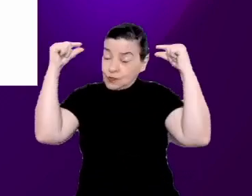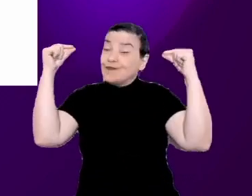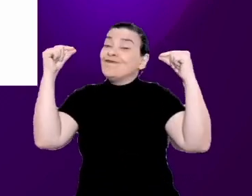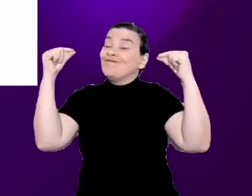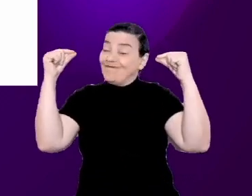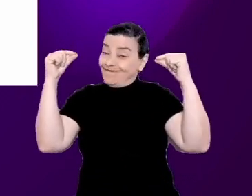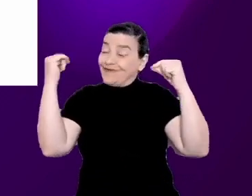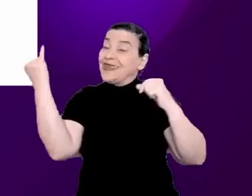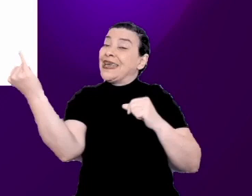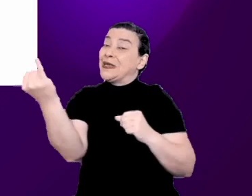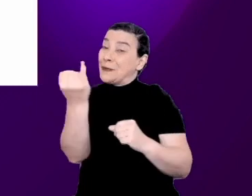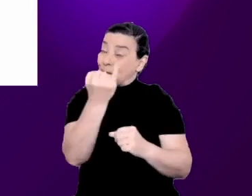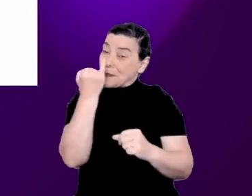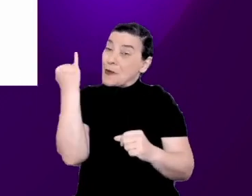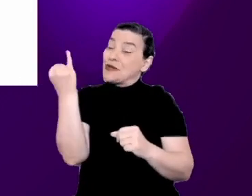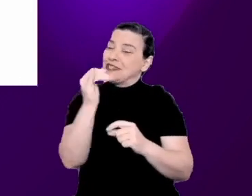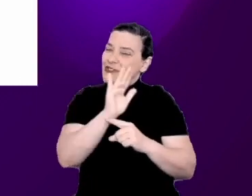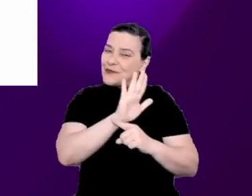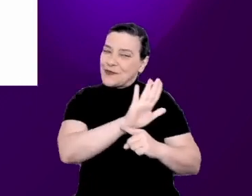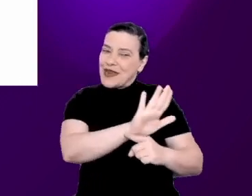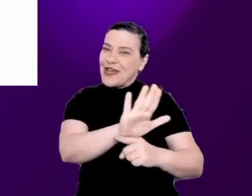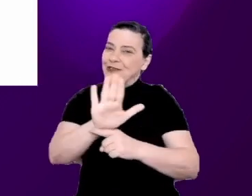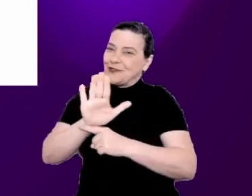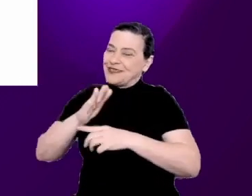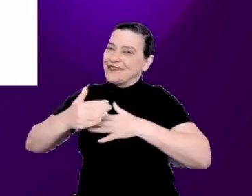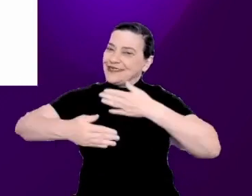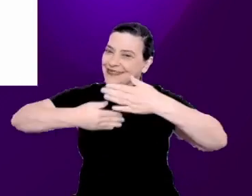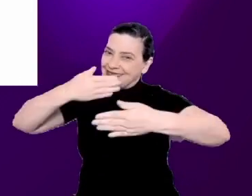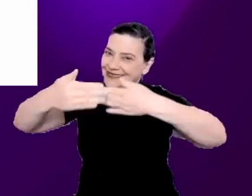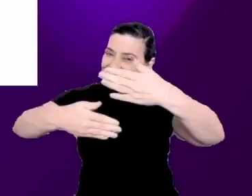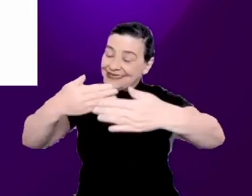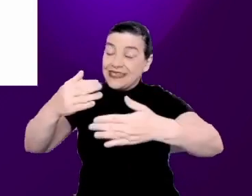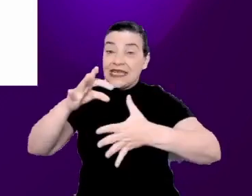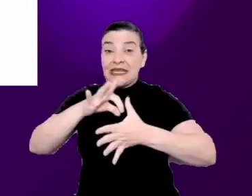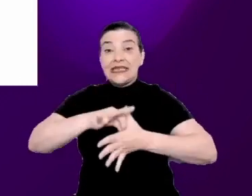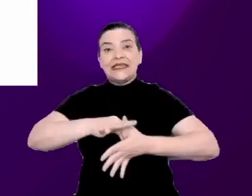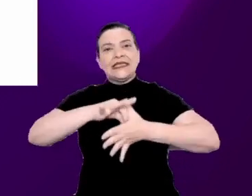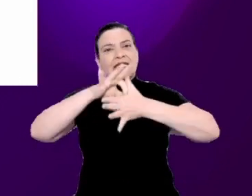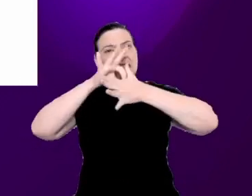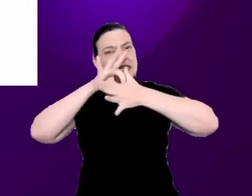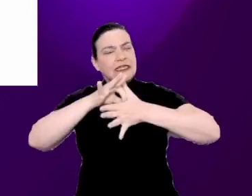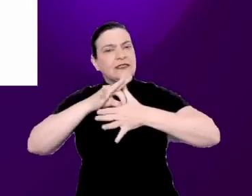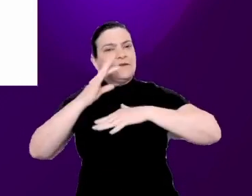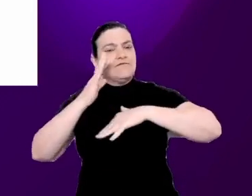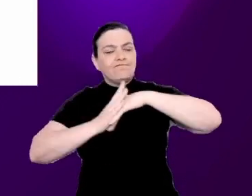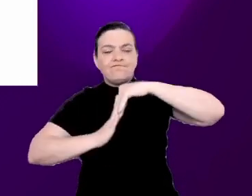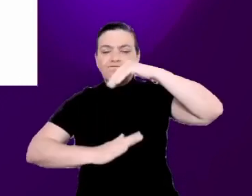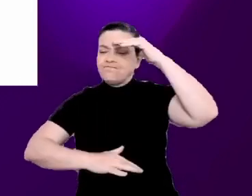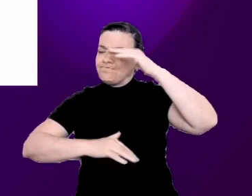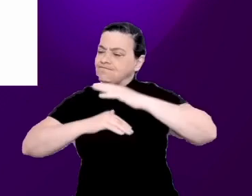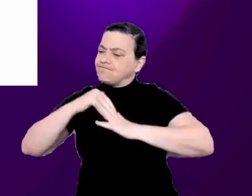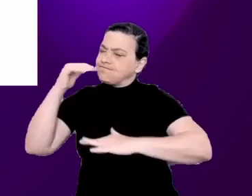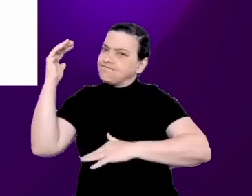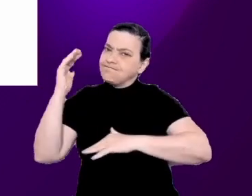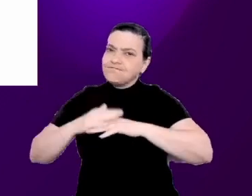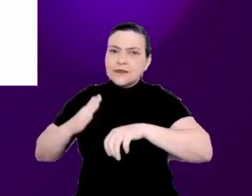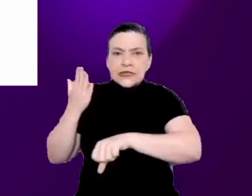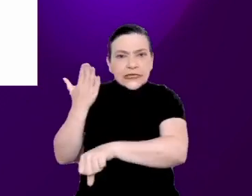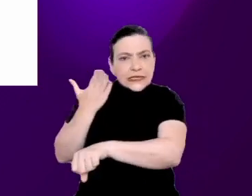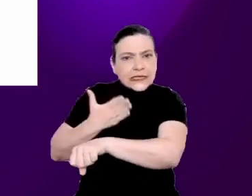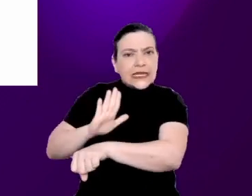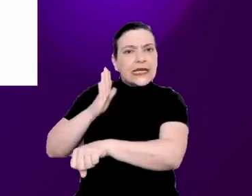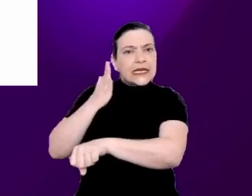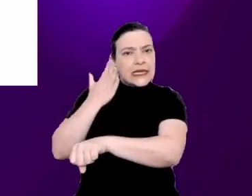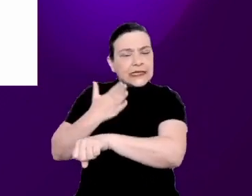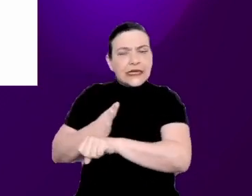tudo, é o quanto essa liderança desenvolve individualmente as pessoas, quanto ela